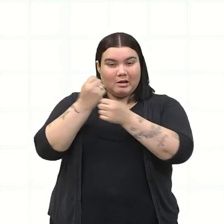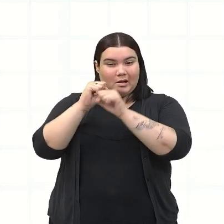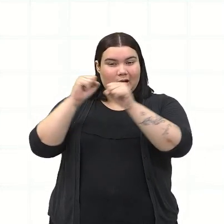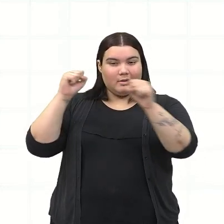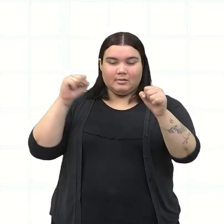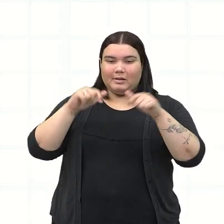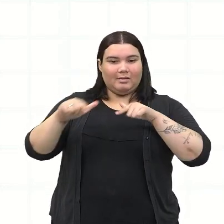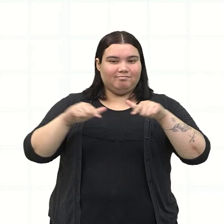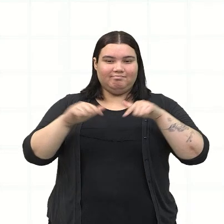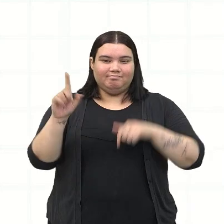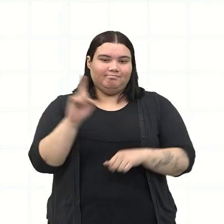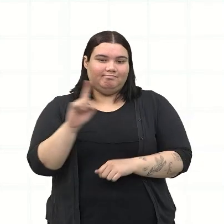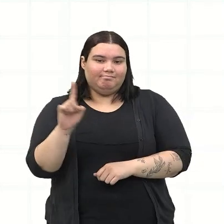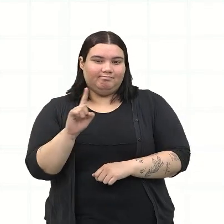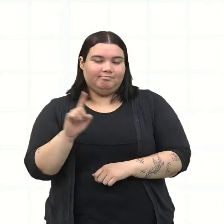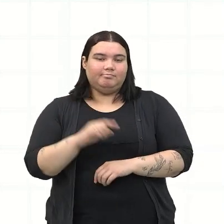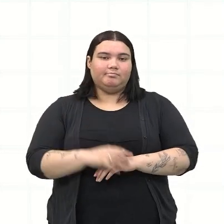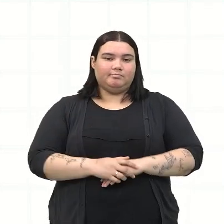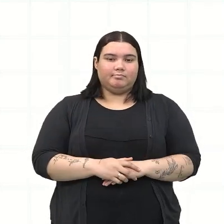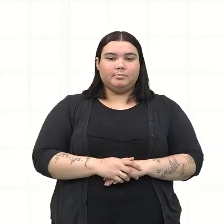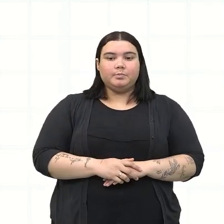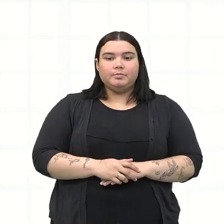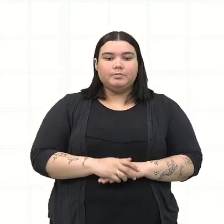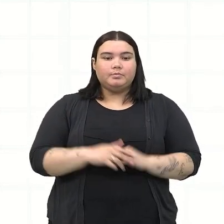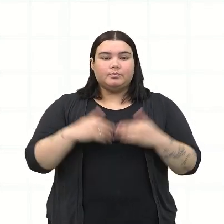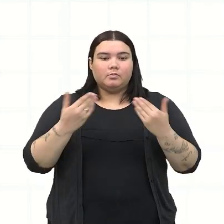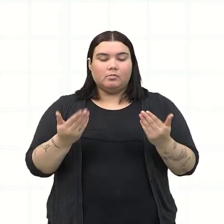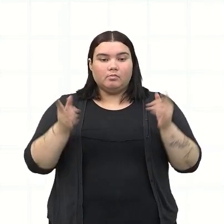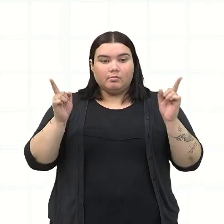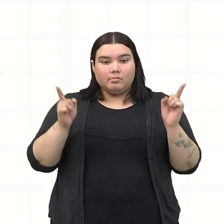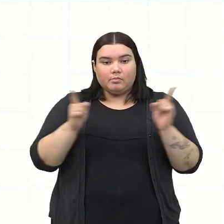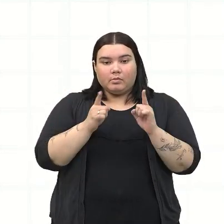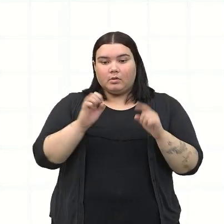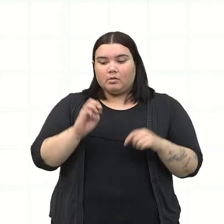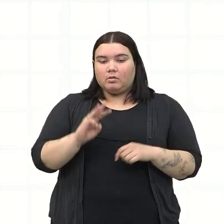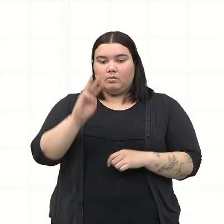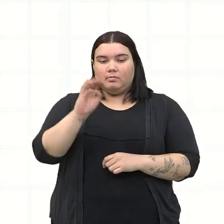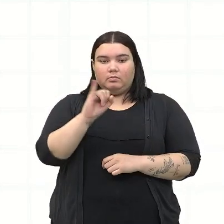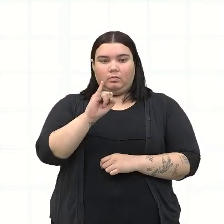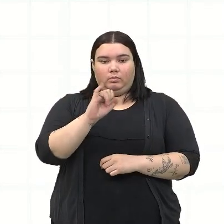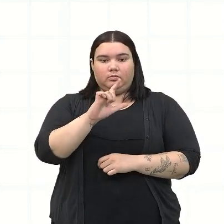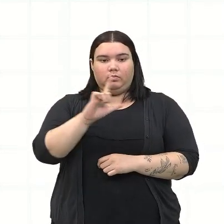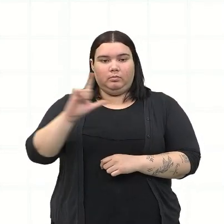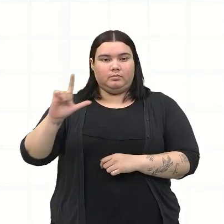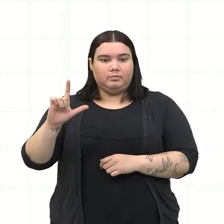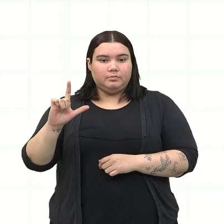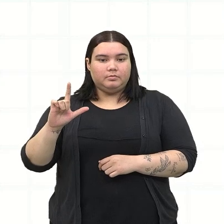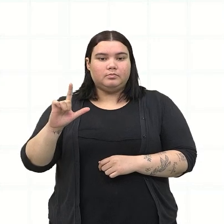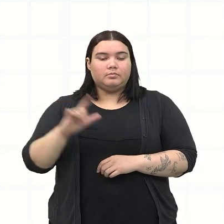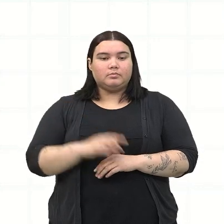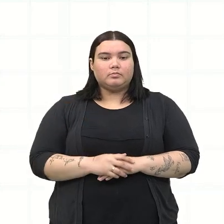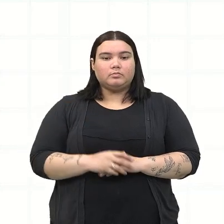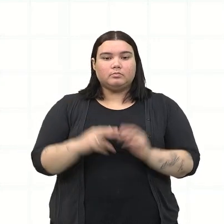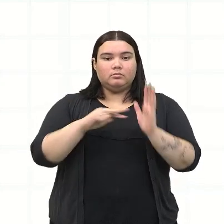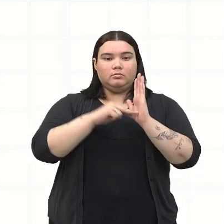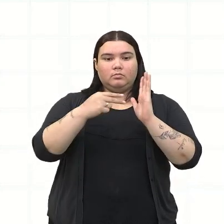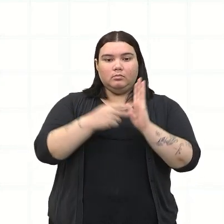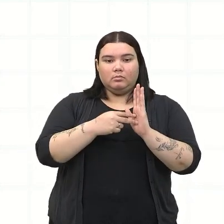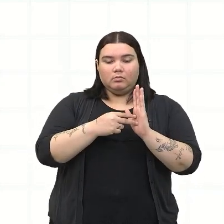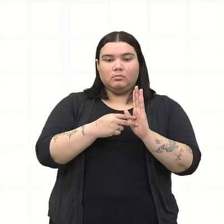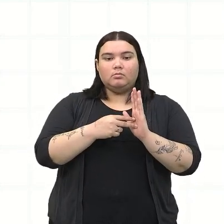em uma cidade grande, né? Então, contração de will vai ser assim, ó.